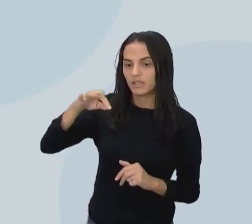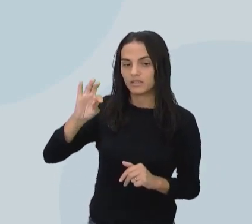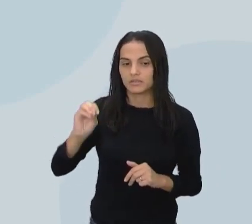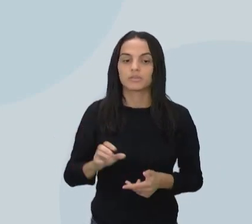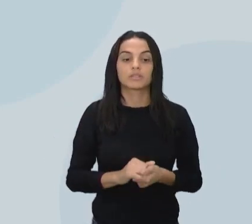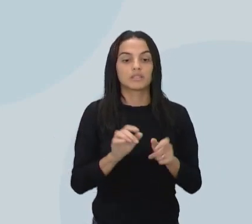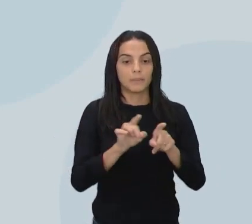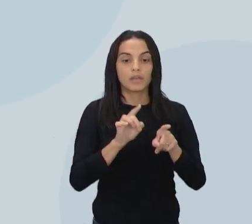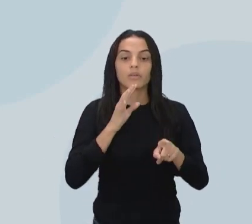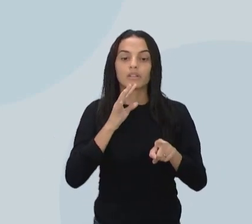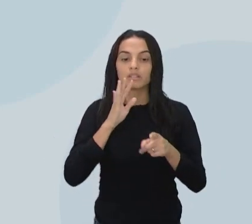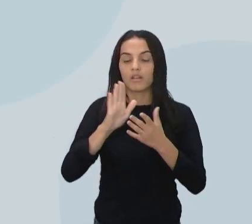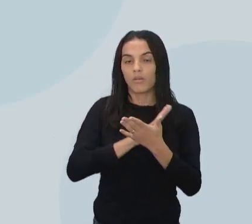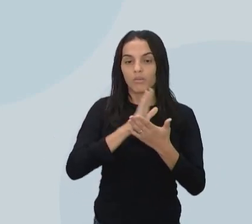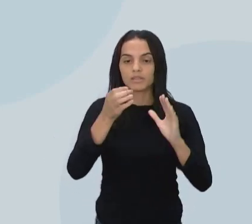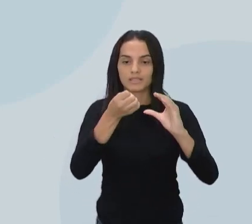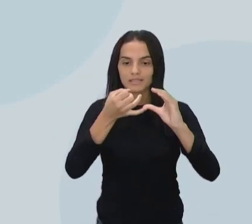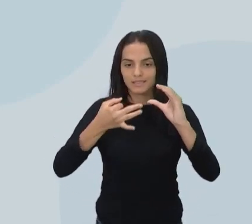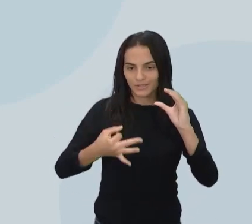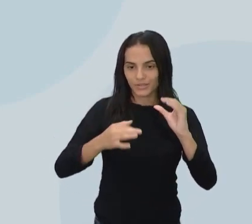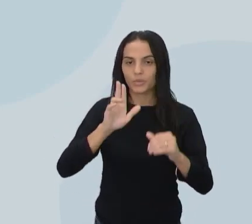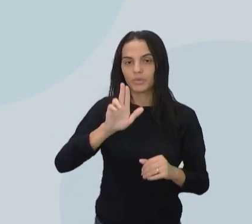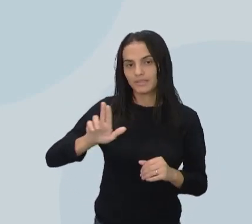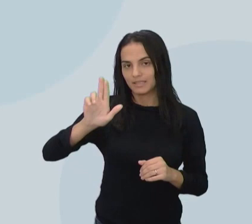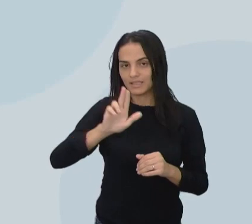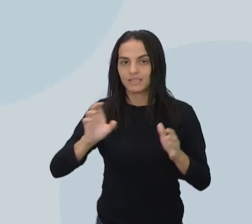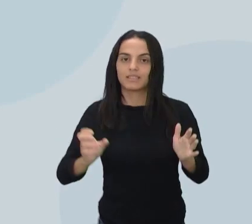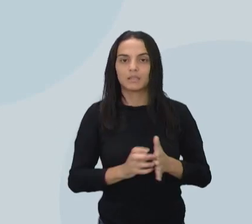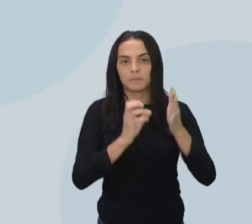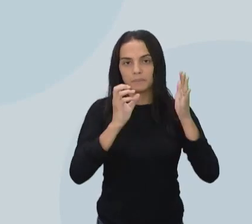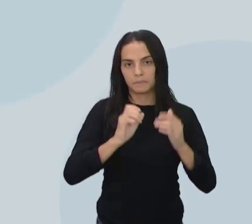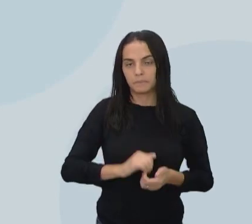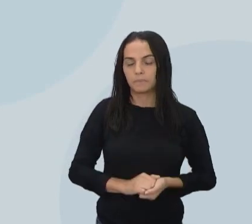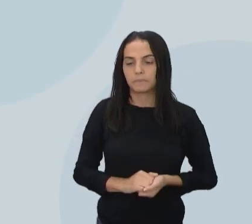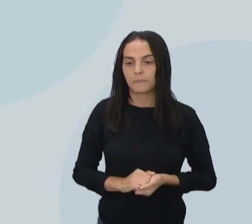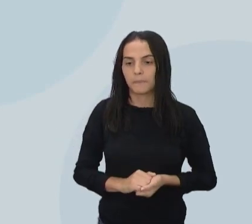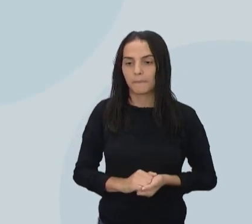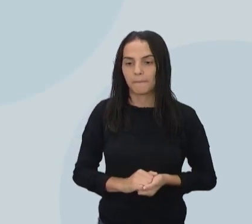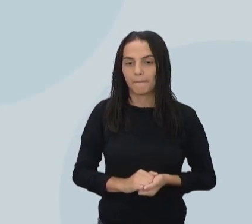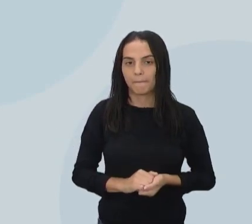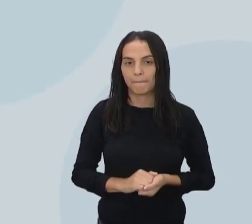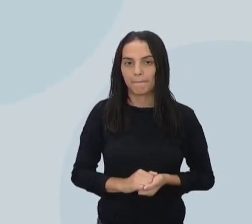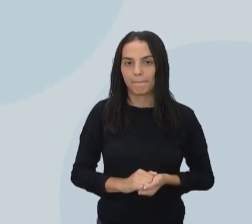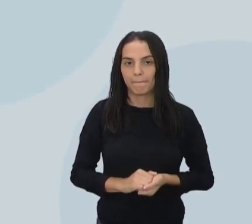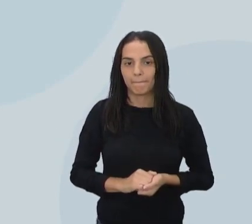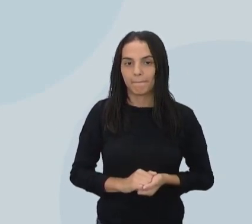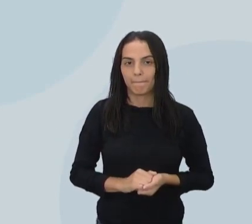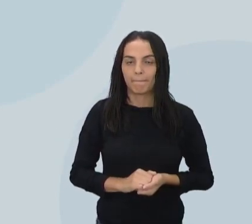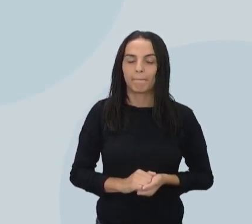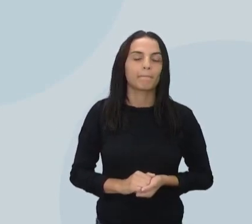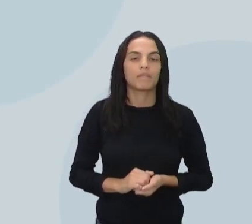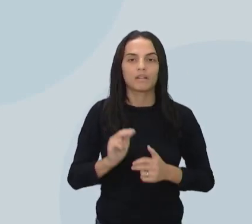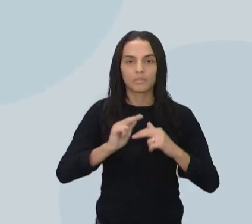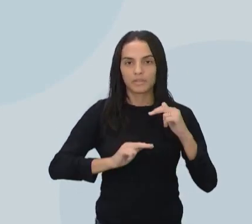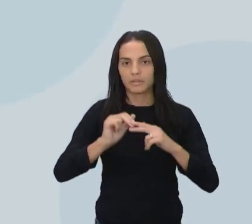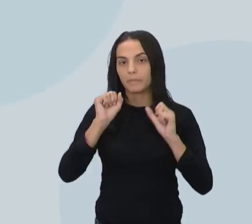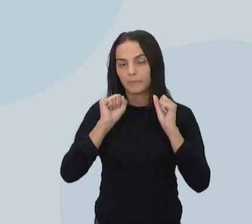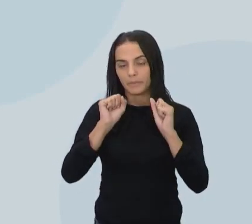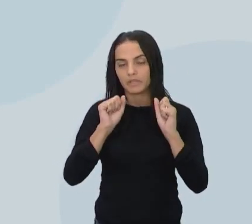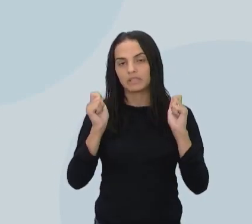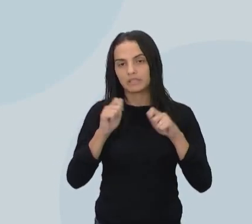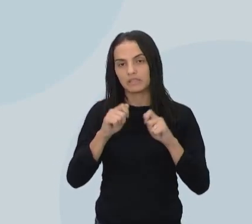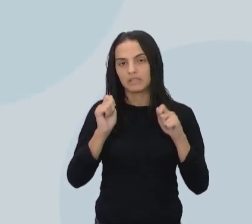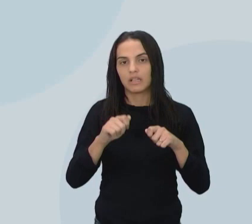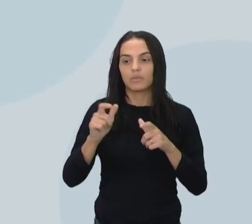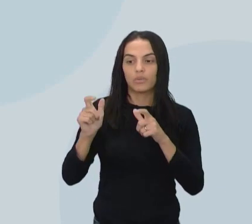e também conhecer as suas características e também as suas utilidades e efeitos que esse material pode provocar tanto